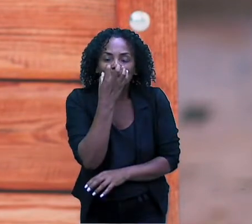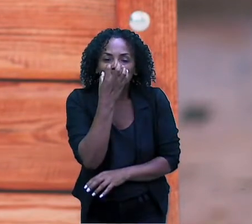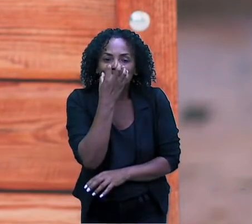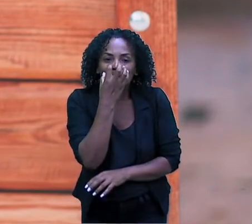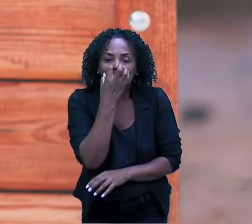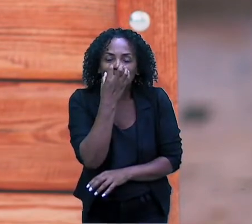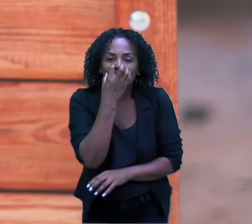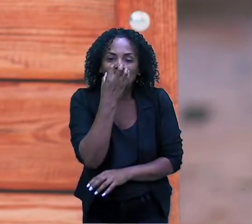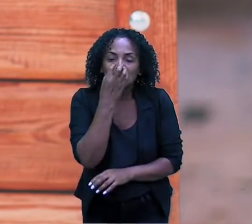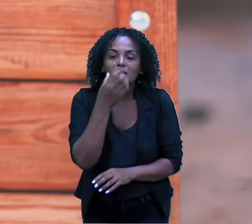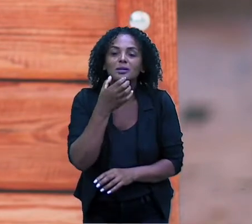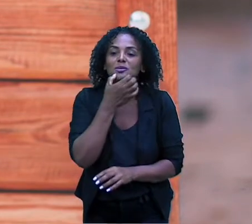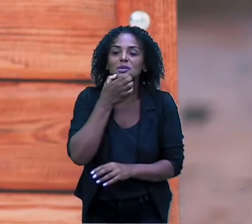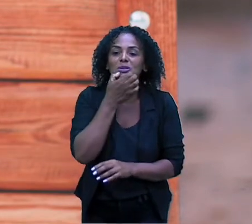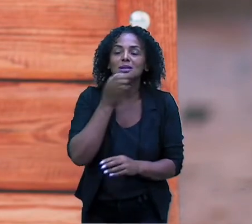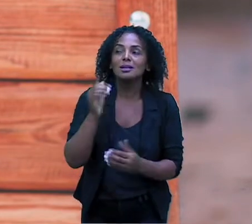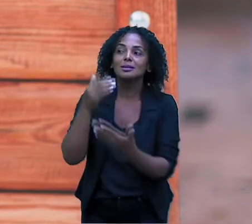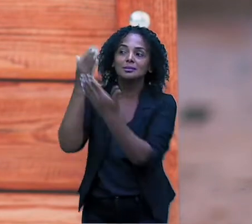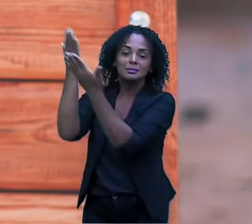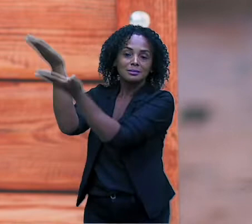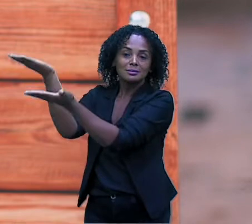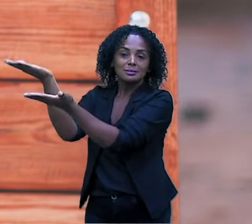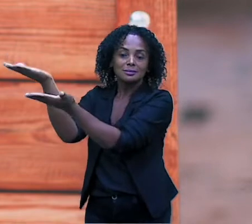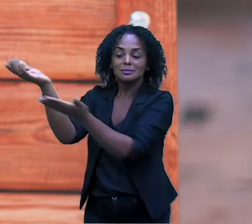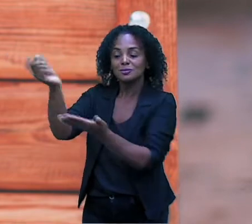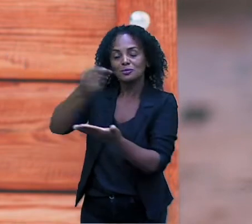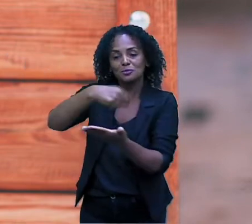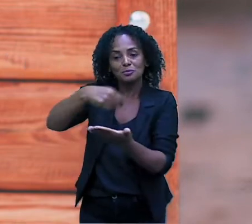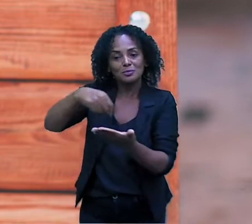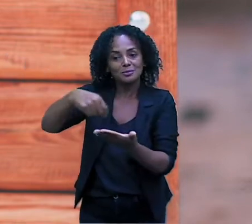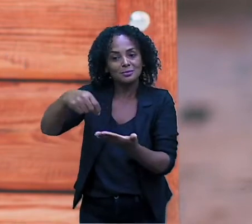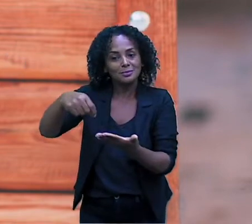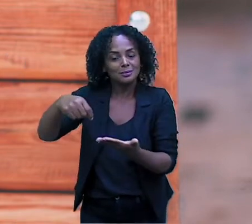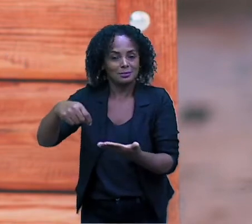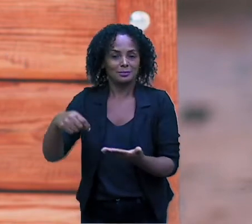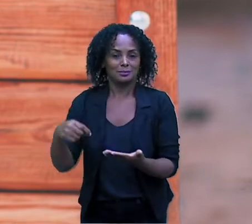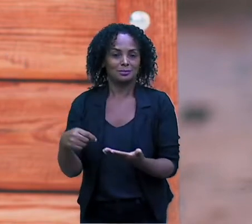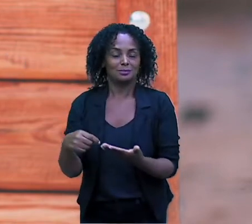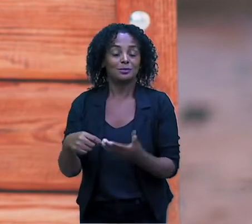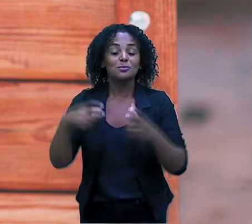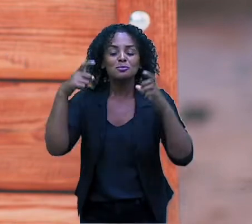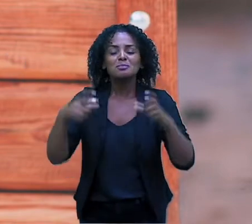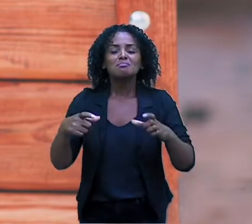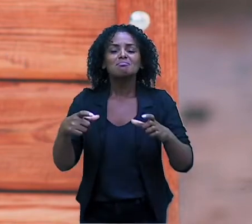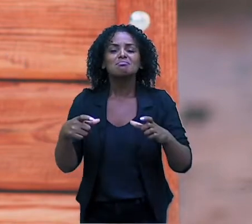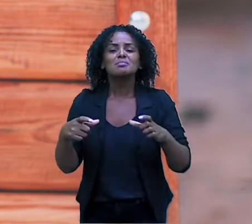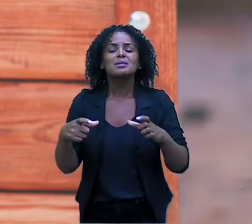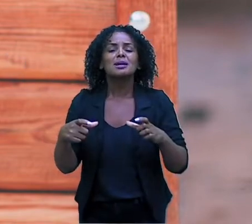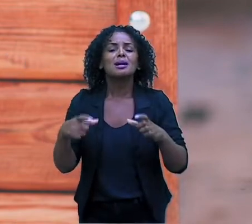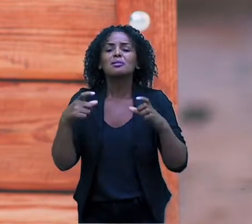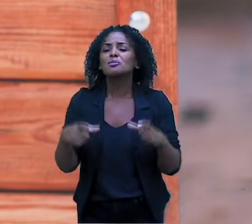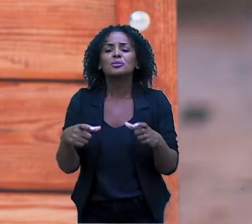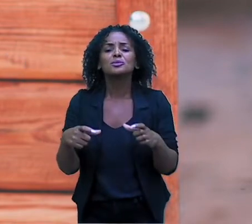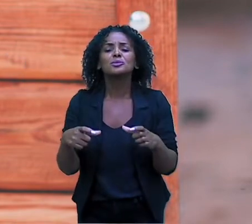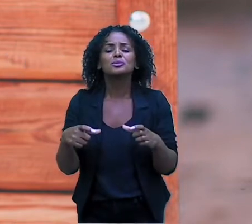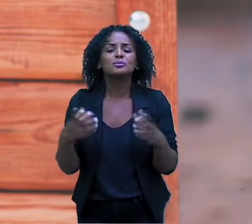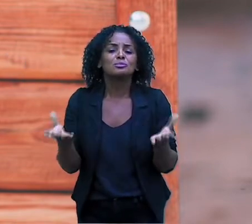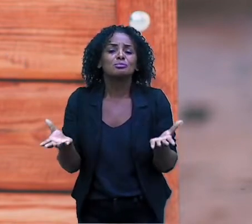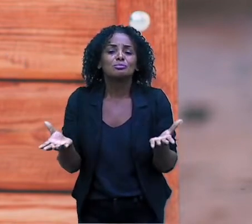inglês. Dog. Dog. Dog. Dog. E onde que é o habitat do